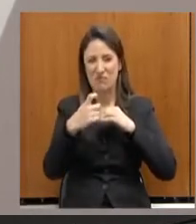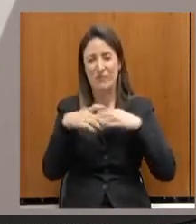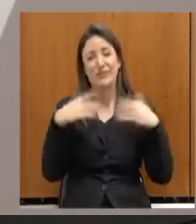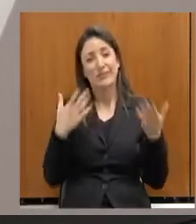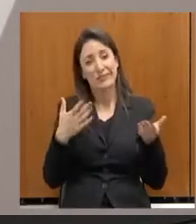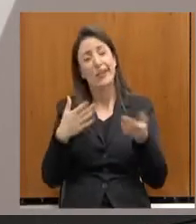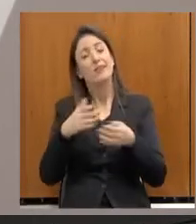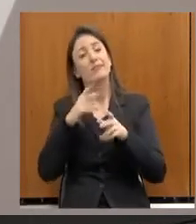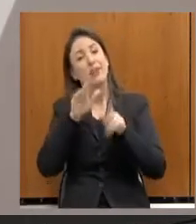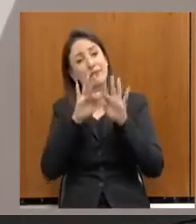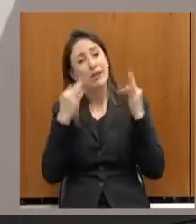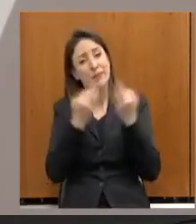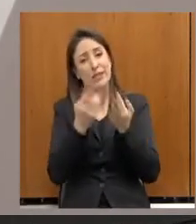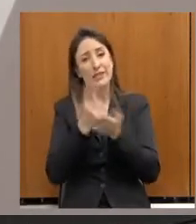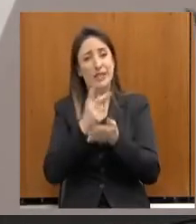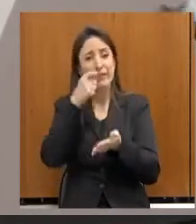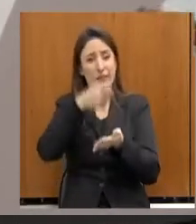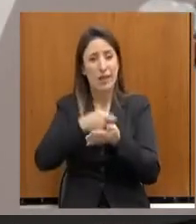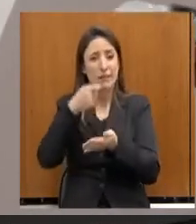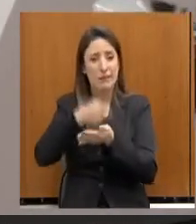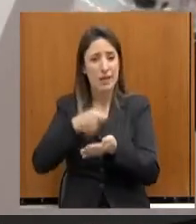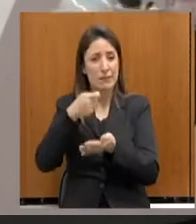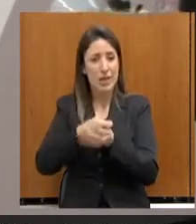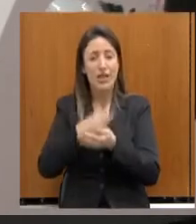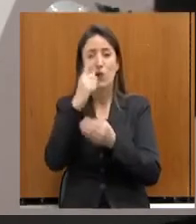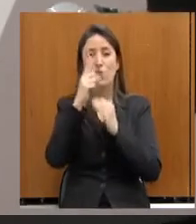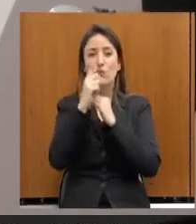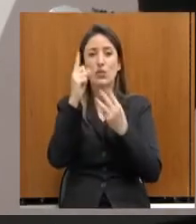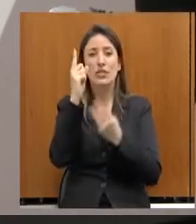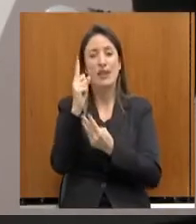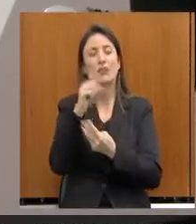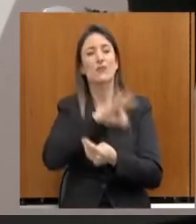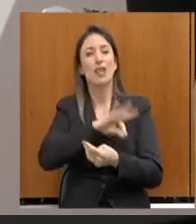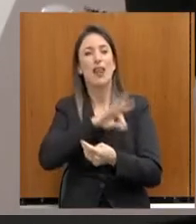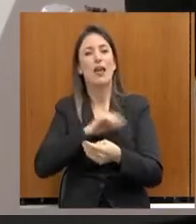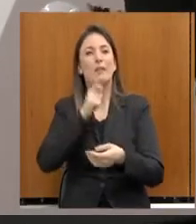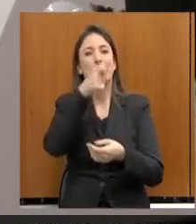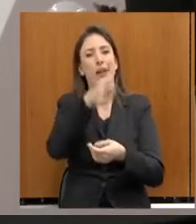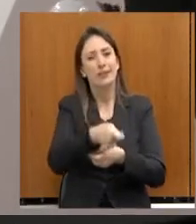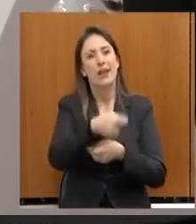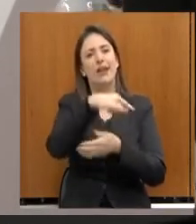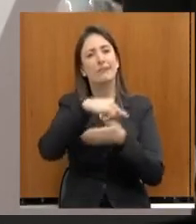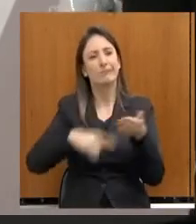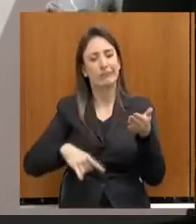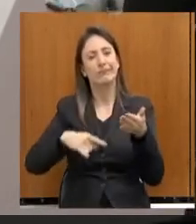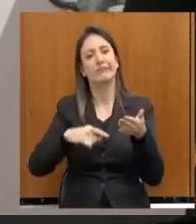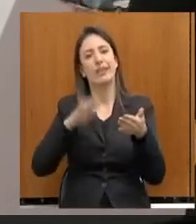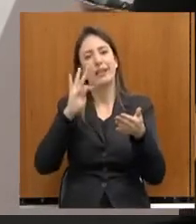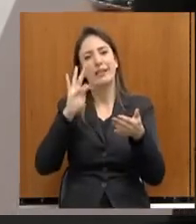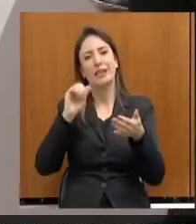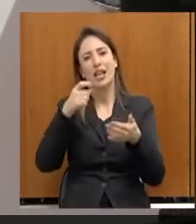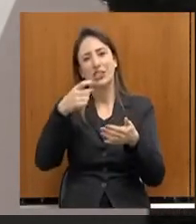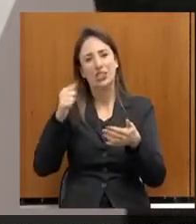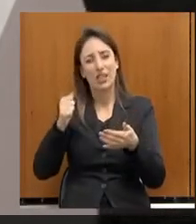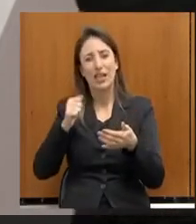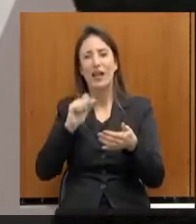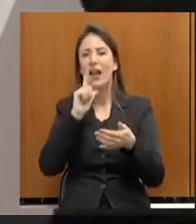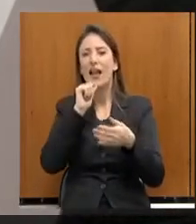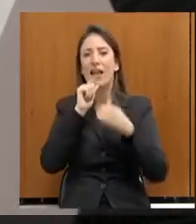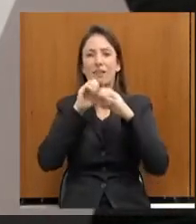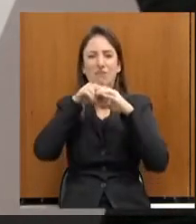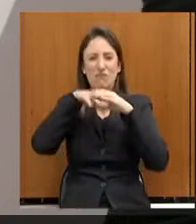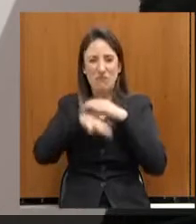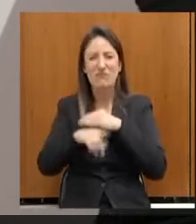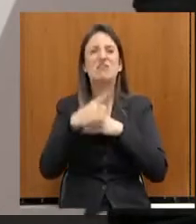pagar a taxa de água e esgoto então sistema que não se sustenta e nós pode ter certeza que não vai ficar com muitos anos ainda